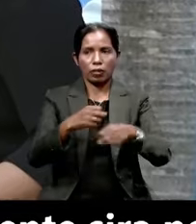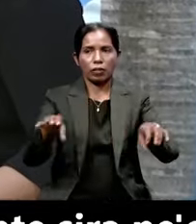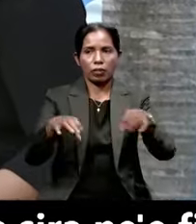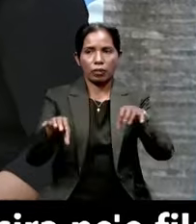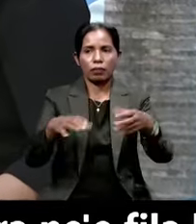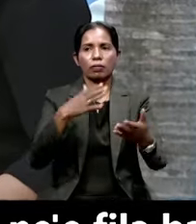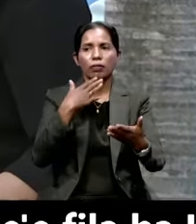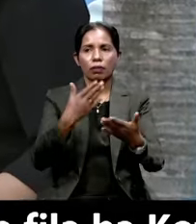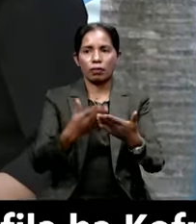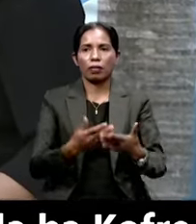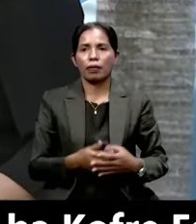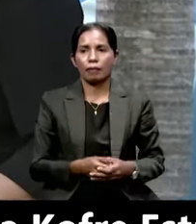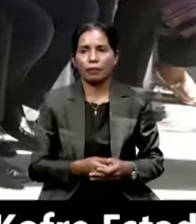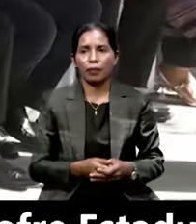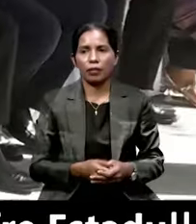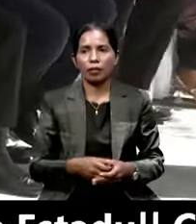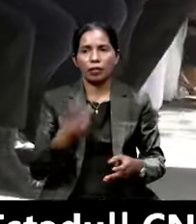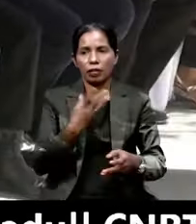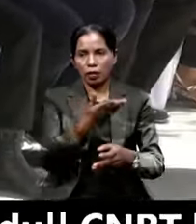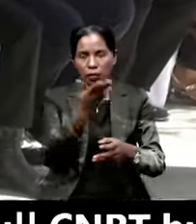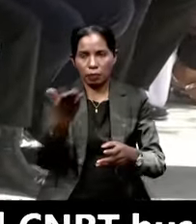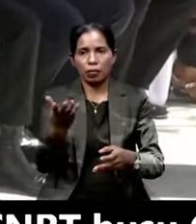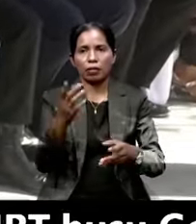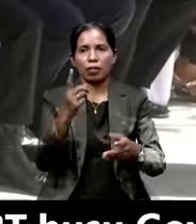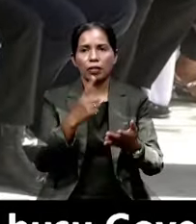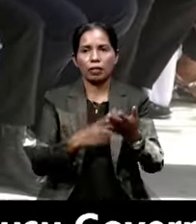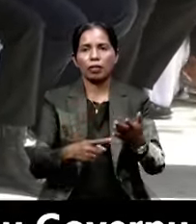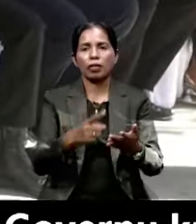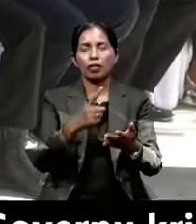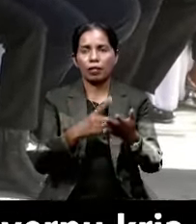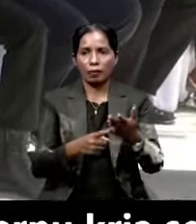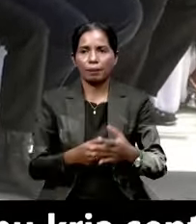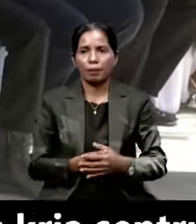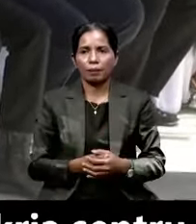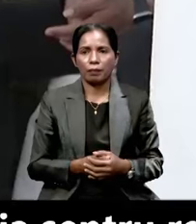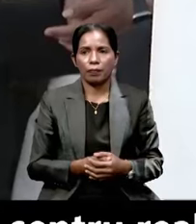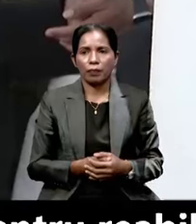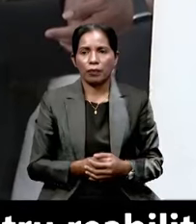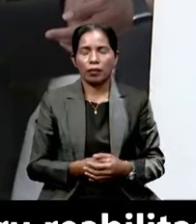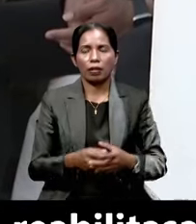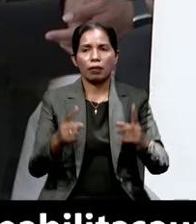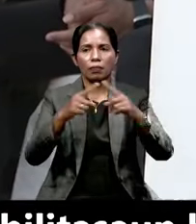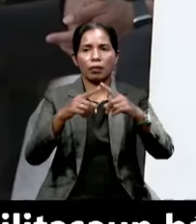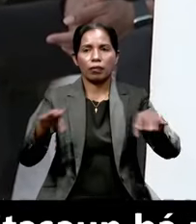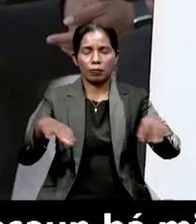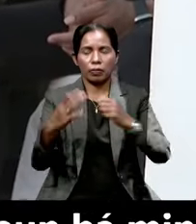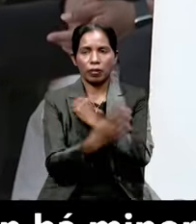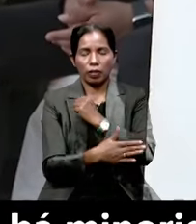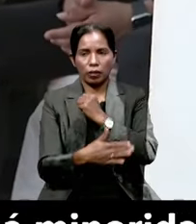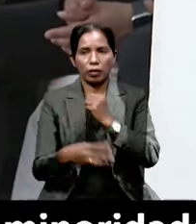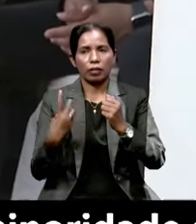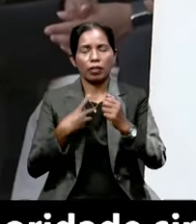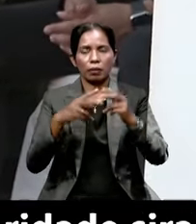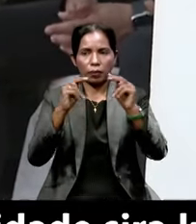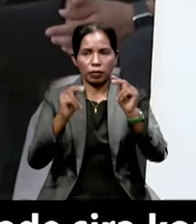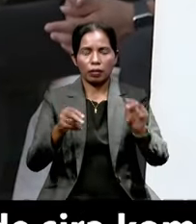Bem, e aula, teto e tu vocira o escorça e redet, pa servida raiva na saúde, ta purcisa e